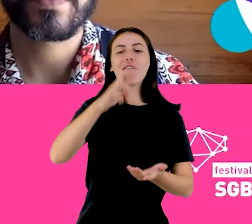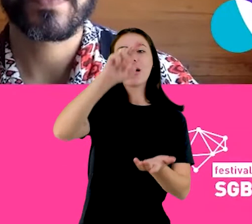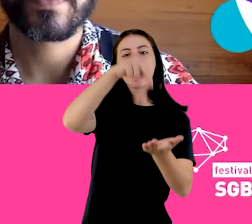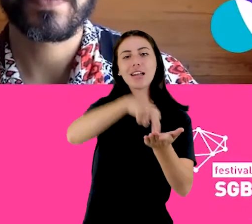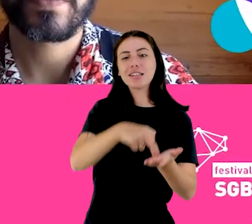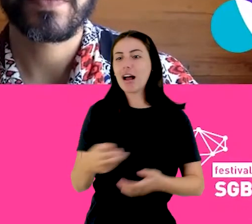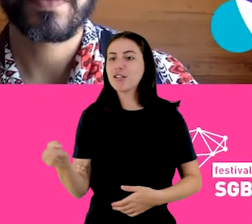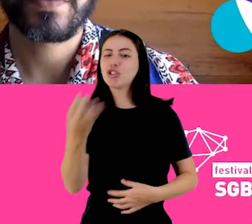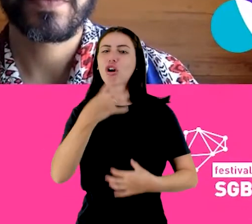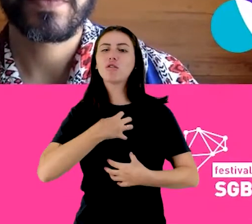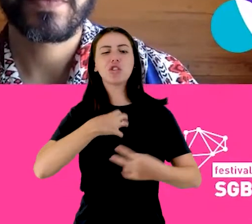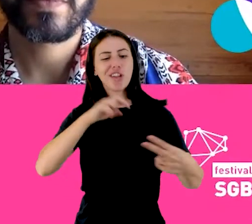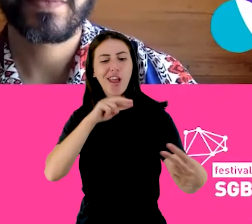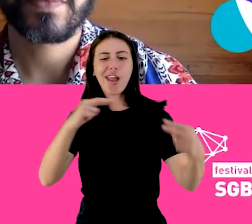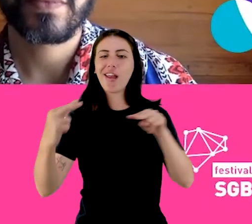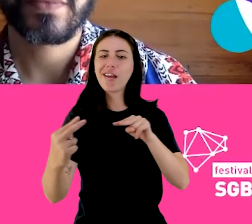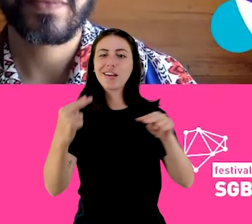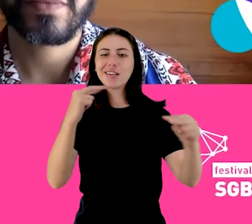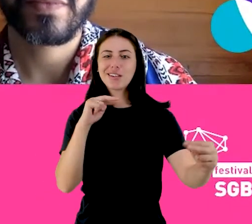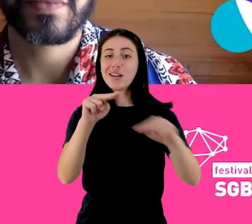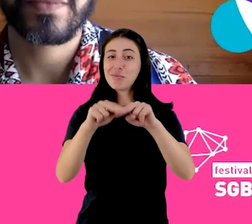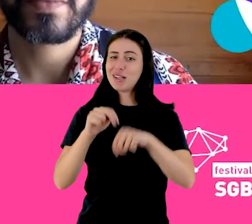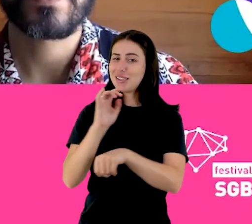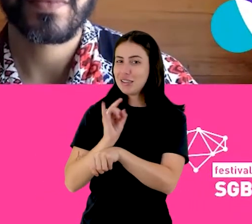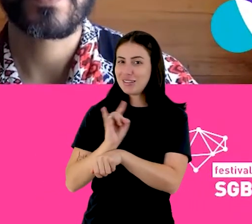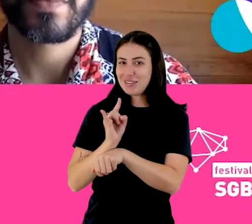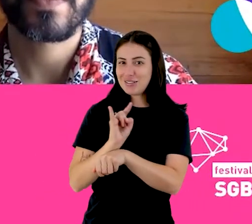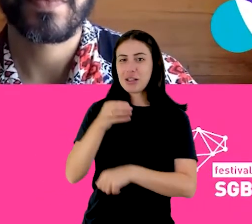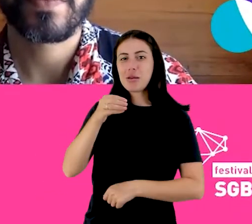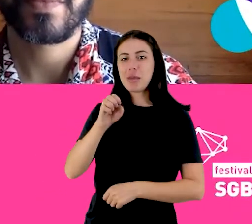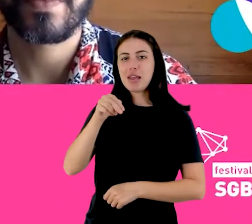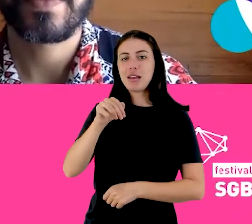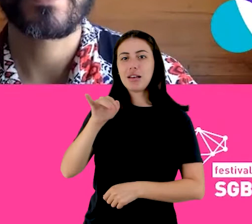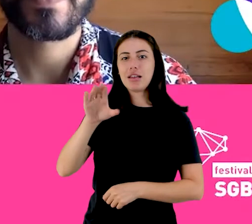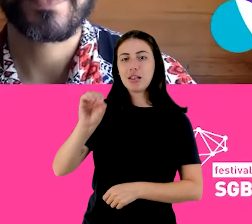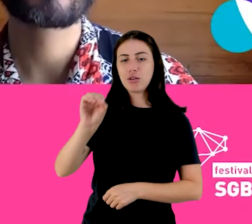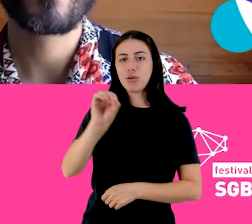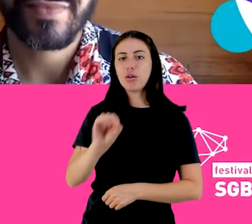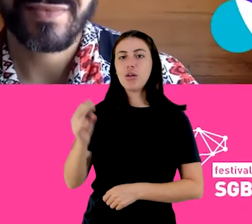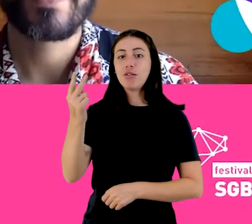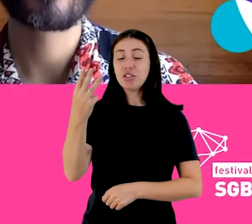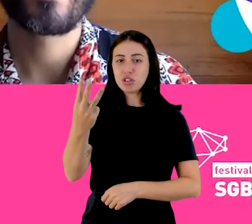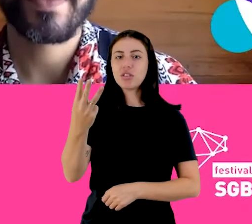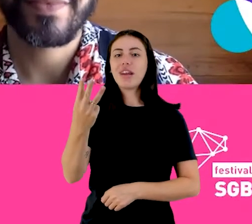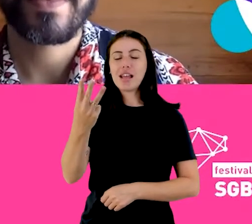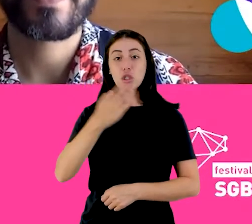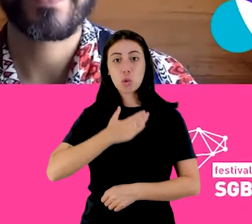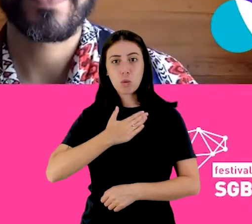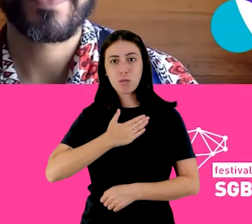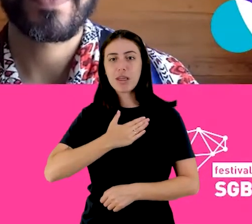outro pense em novas realidades, em novas formas de olhares, sabe? Então, o